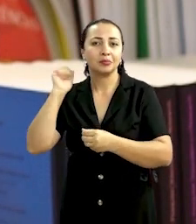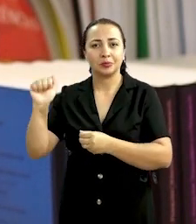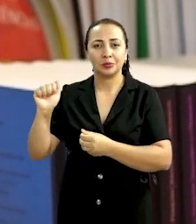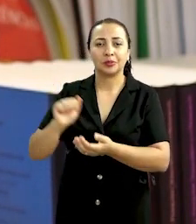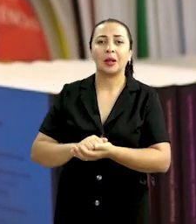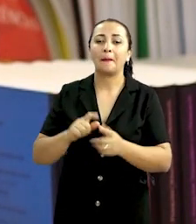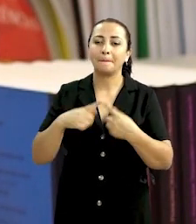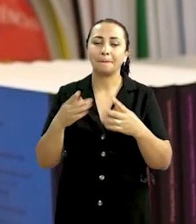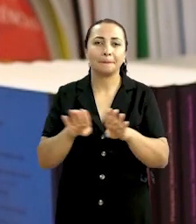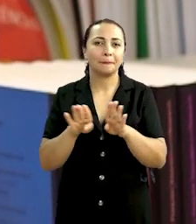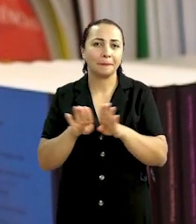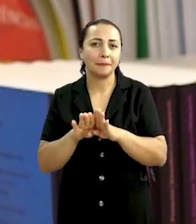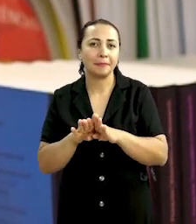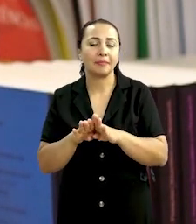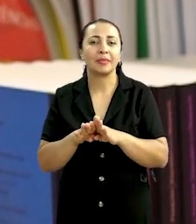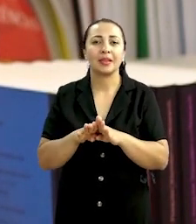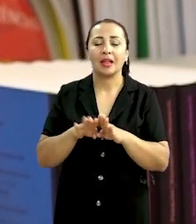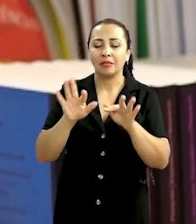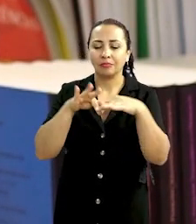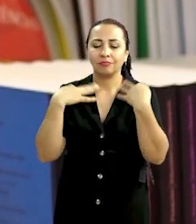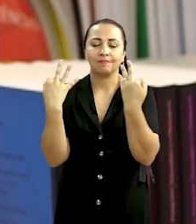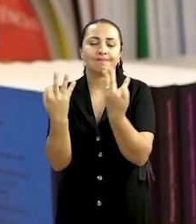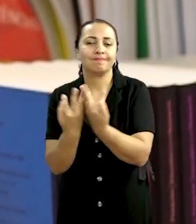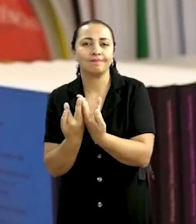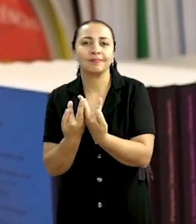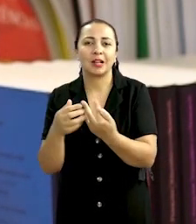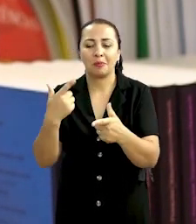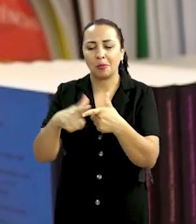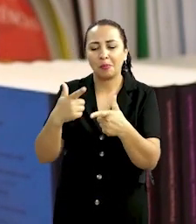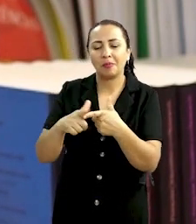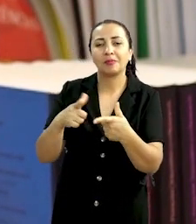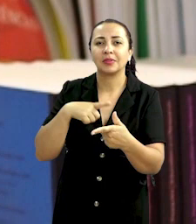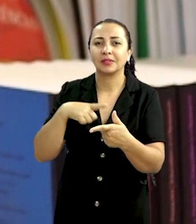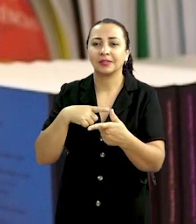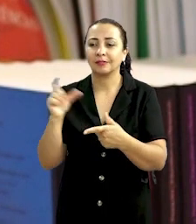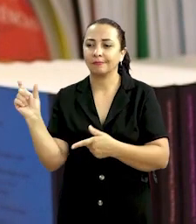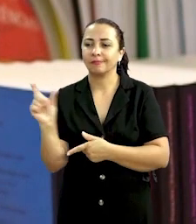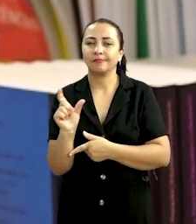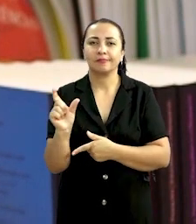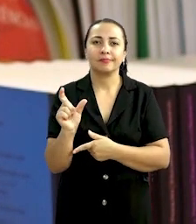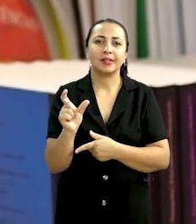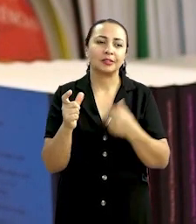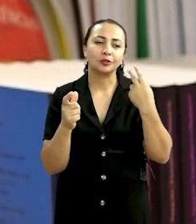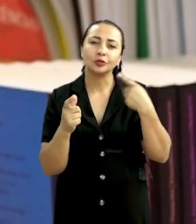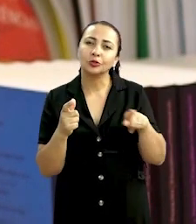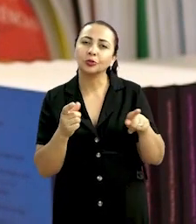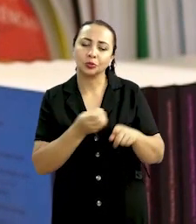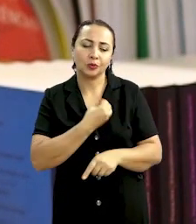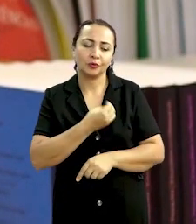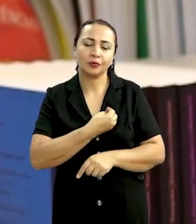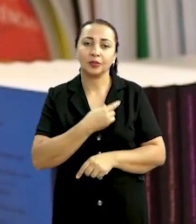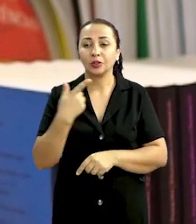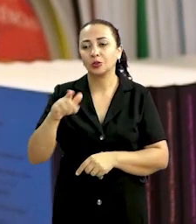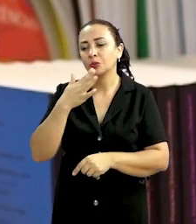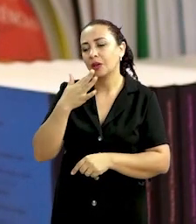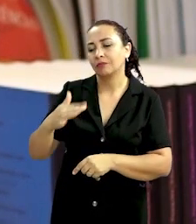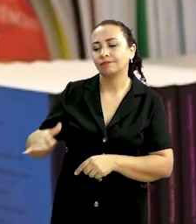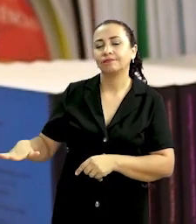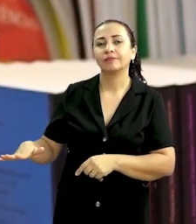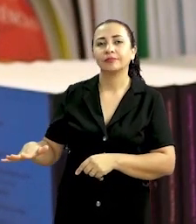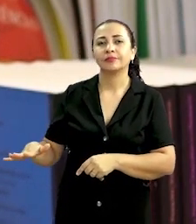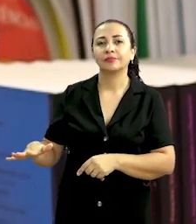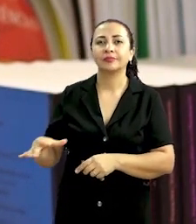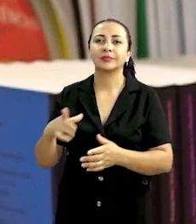tempo com questões de subsistências familiares. Ela teve parte de sua vida e de sua